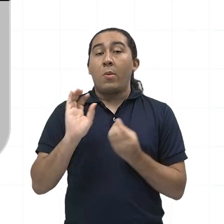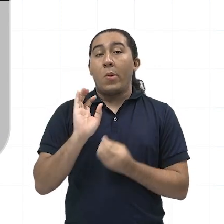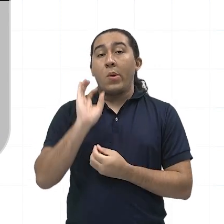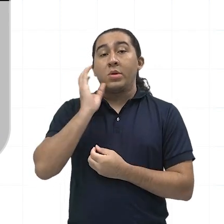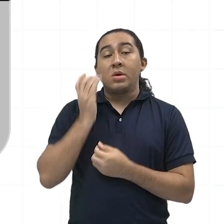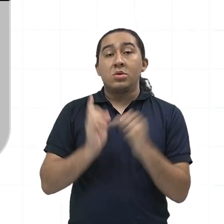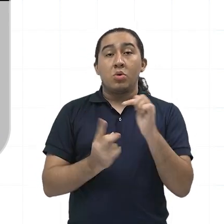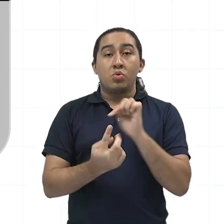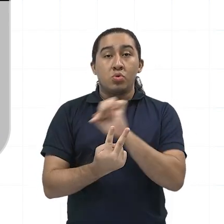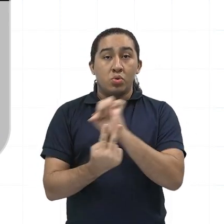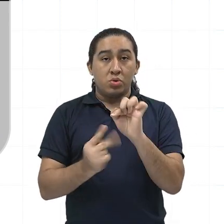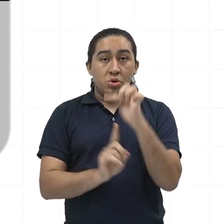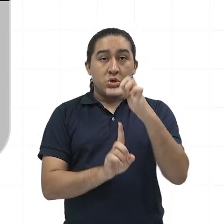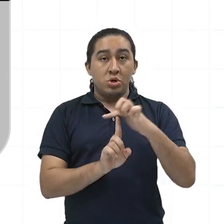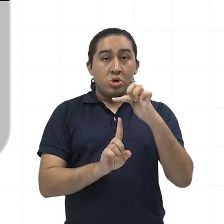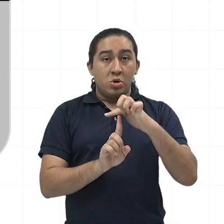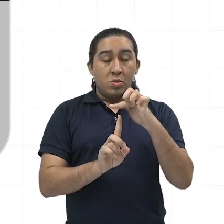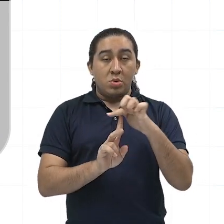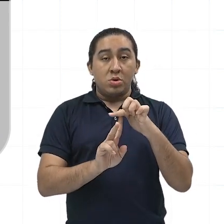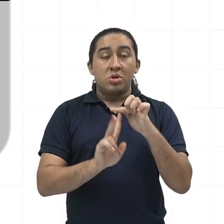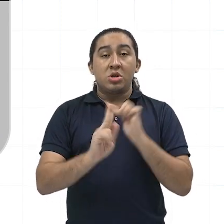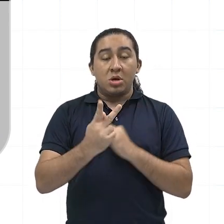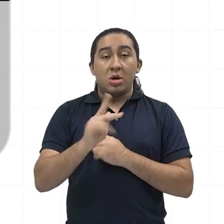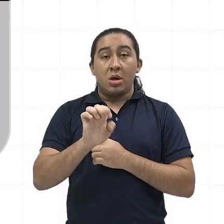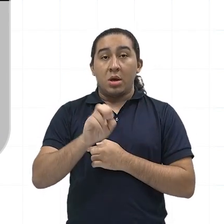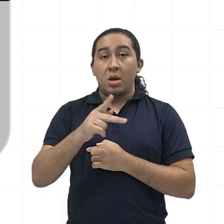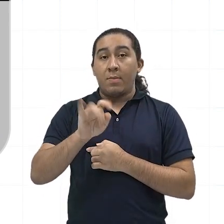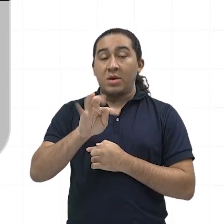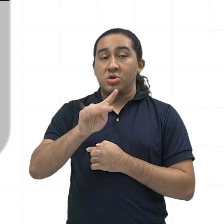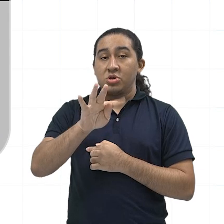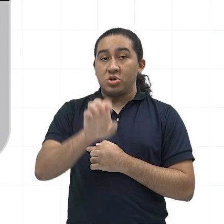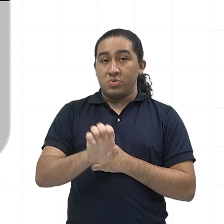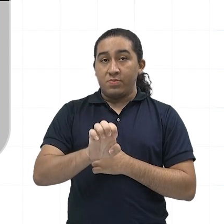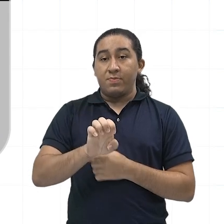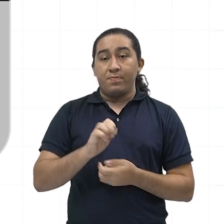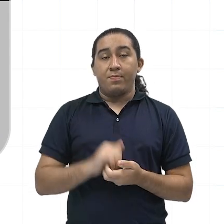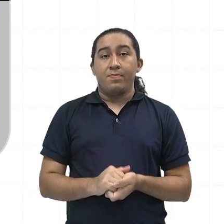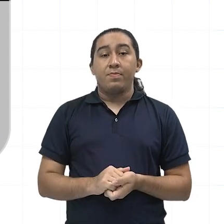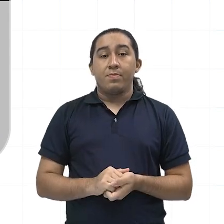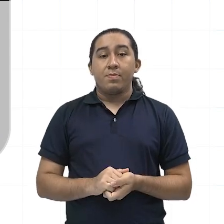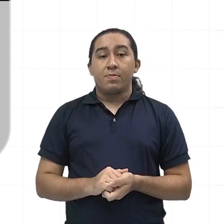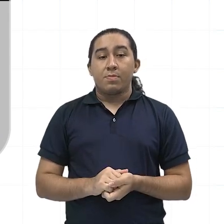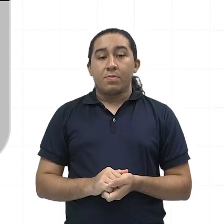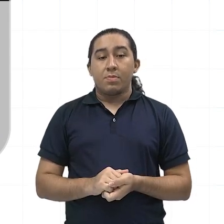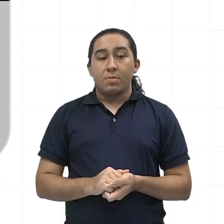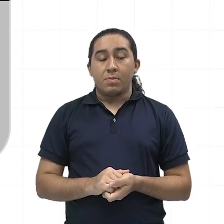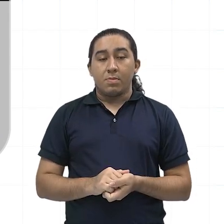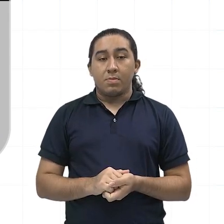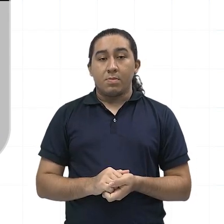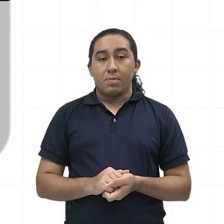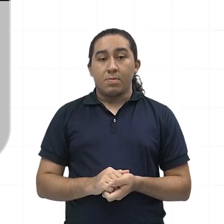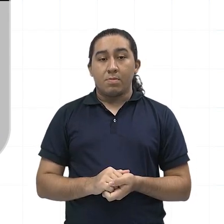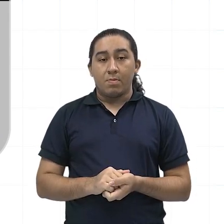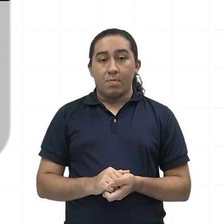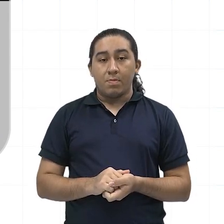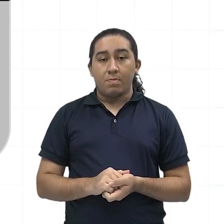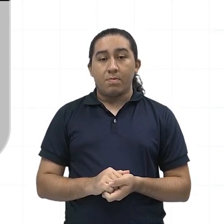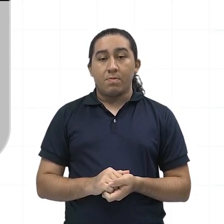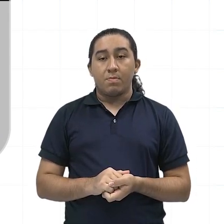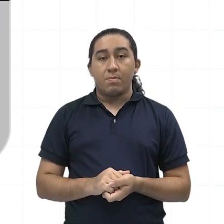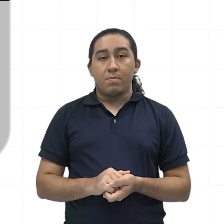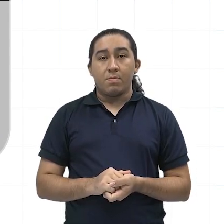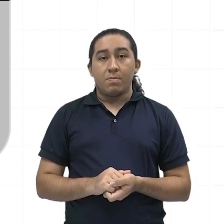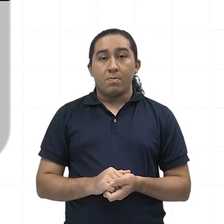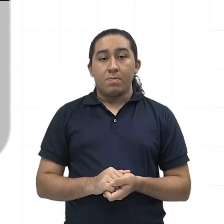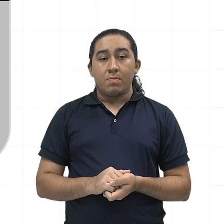dois tipos de vírus de hepatite. Então vamos continuar aí a